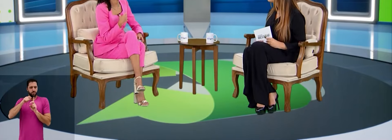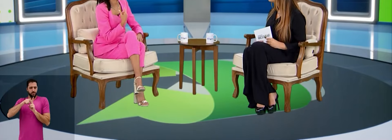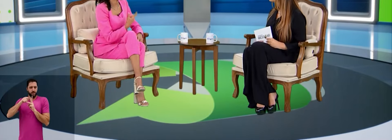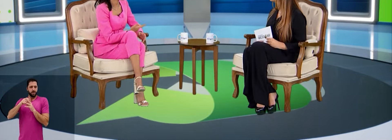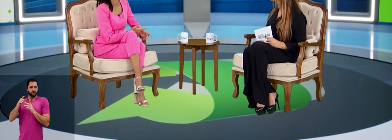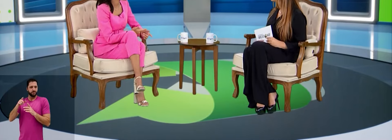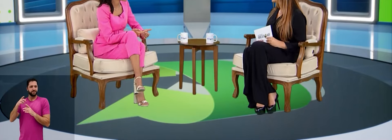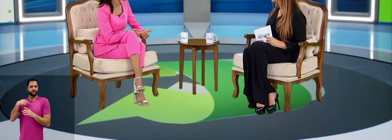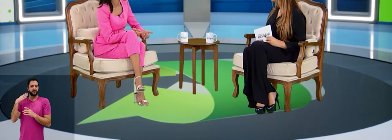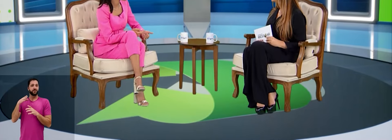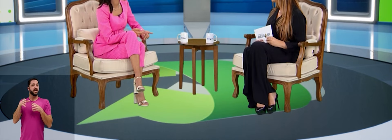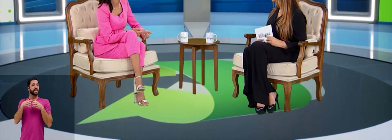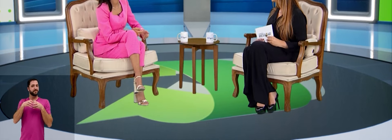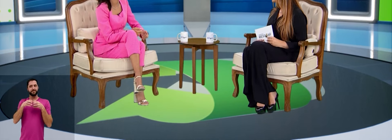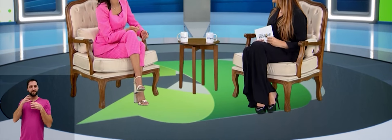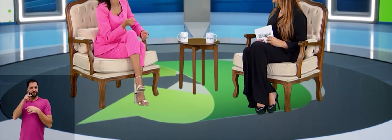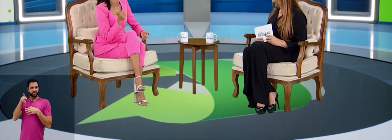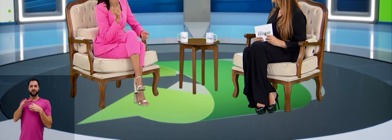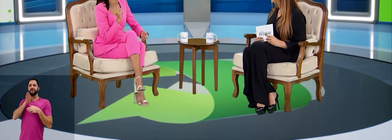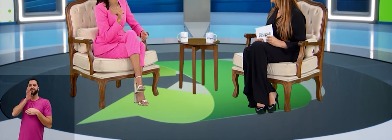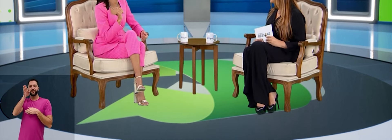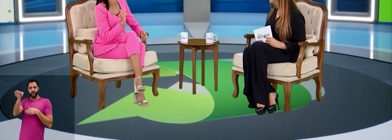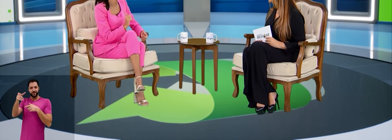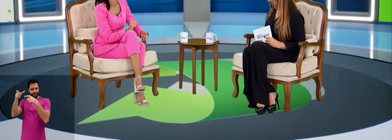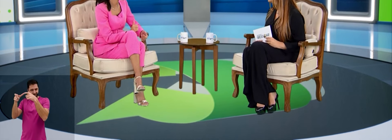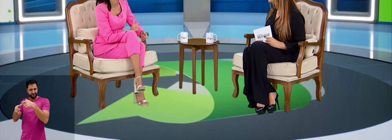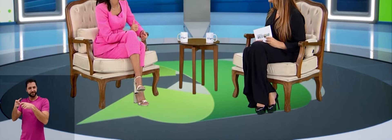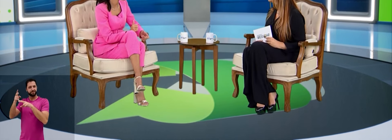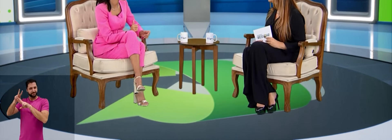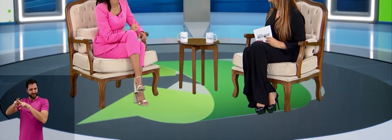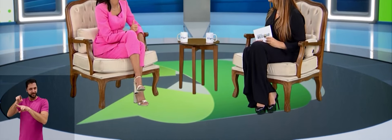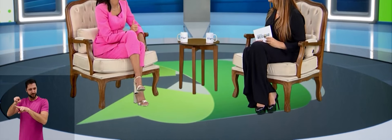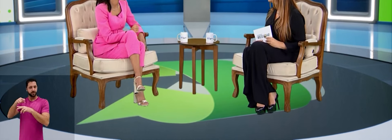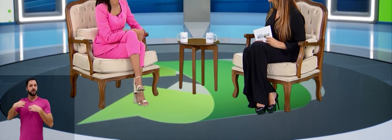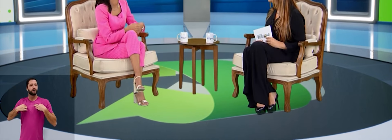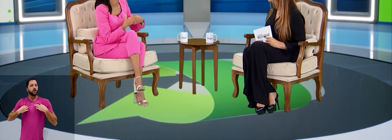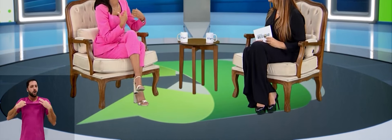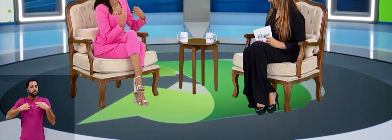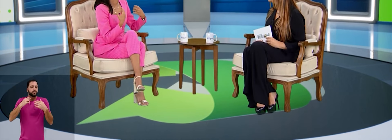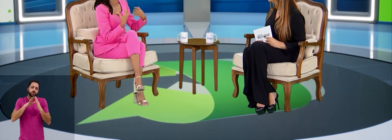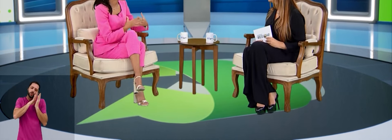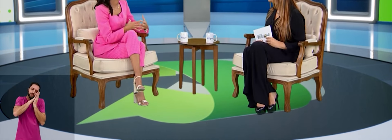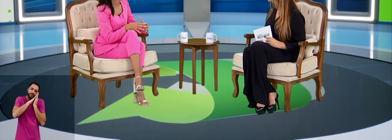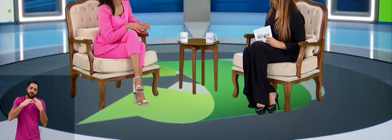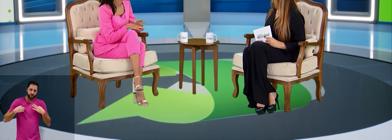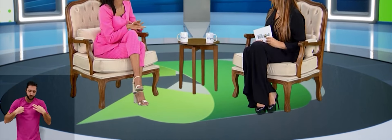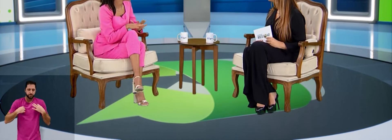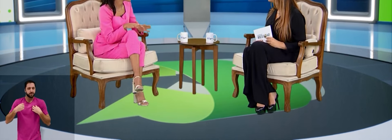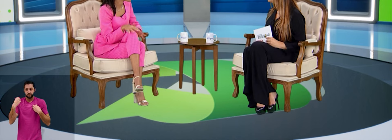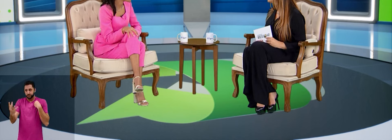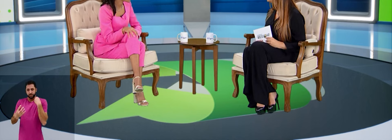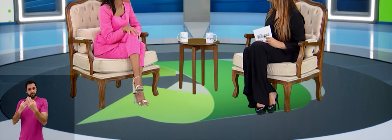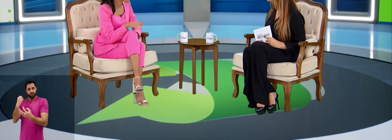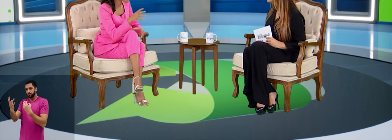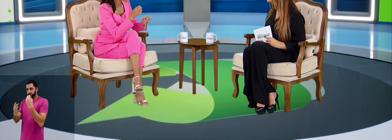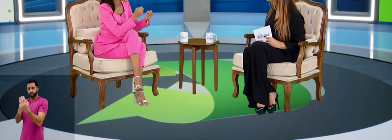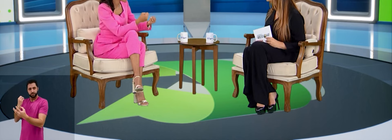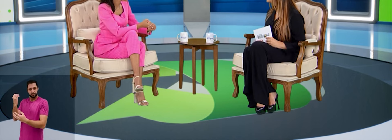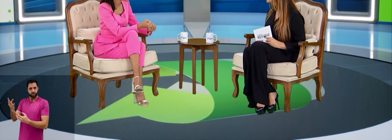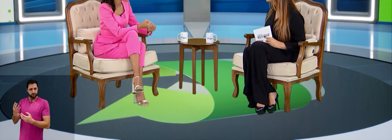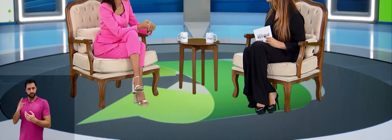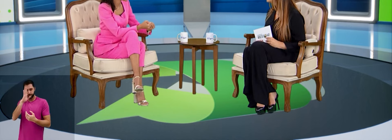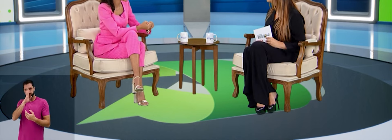mês a gente vai na penitenciária Santana, inclusive anteontem a nossa equipe estava lá de professoras, dá pijama para todas as detentas